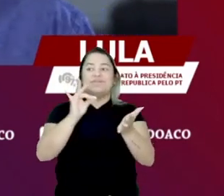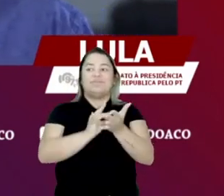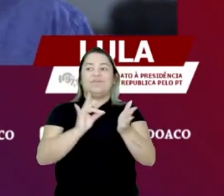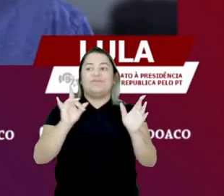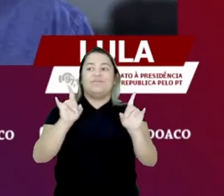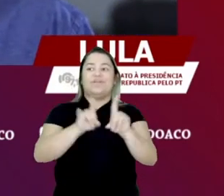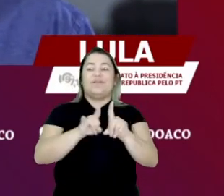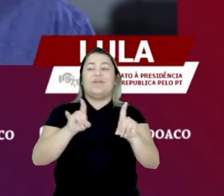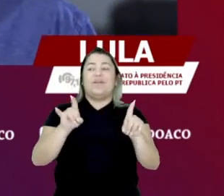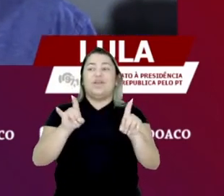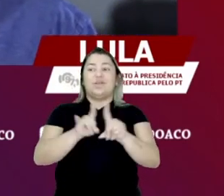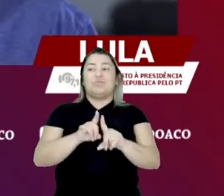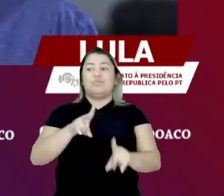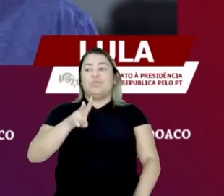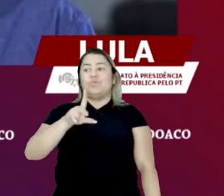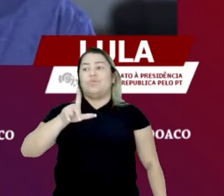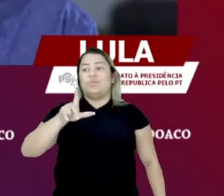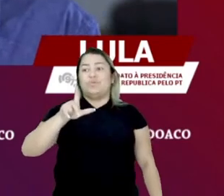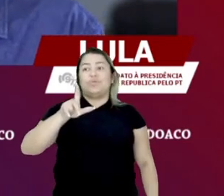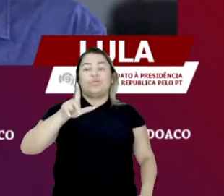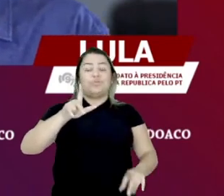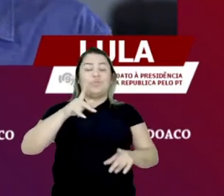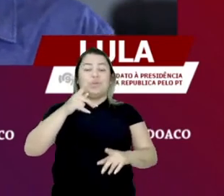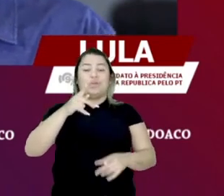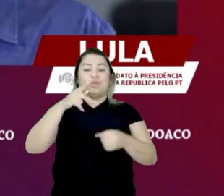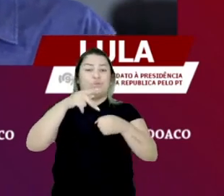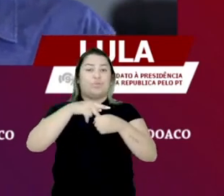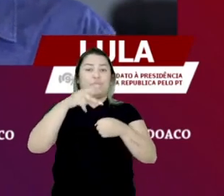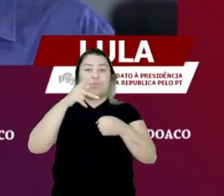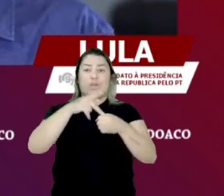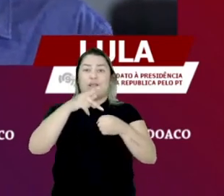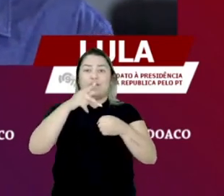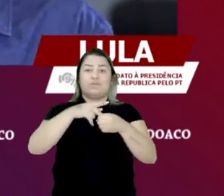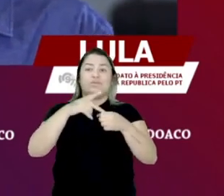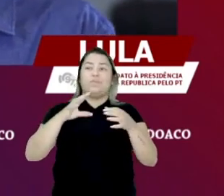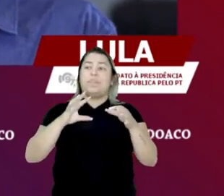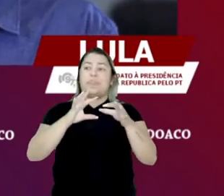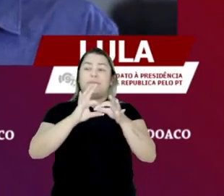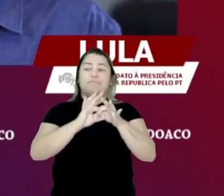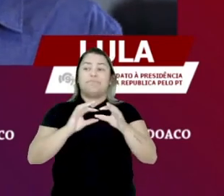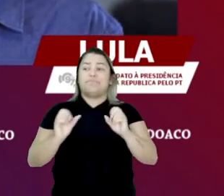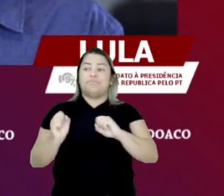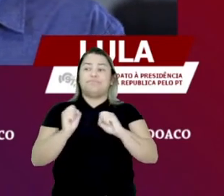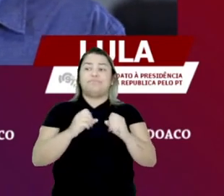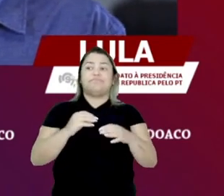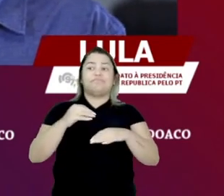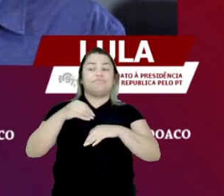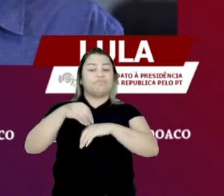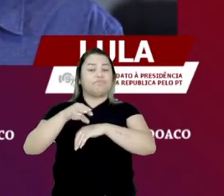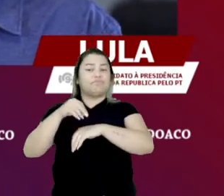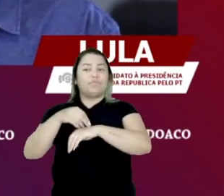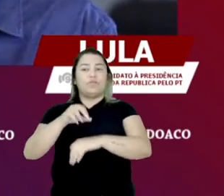jogar em cima das costas do povo. Eu vou te dizer uma coisa, Jefferson, é o seguinte: